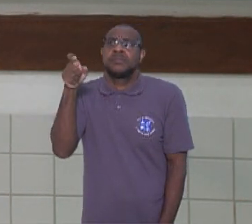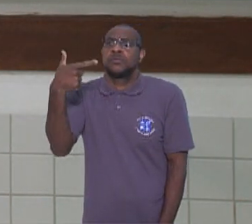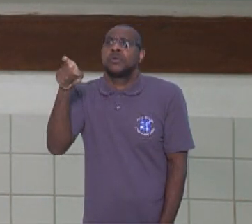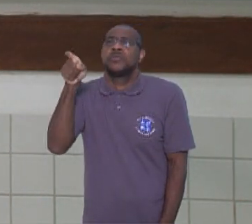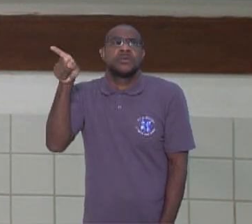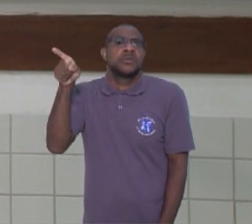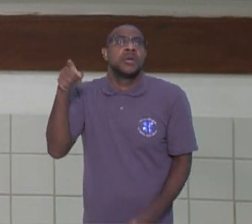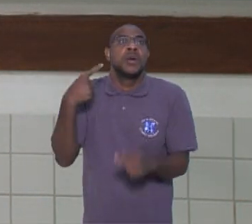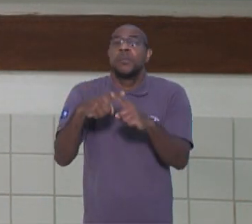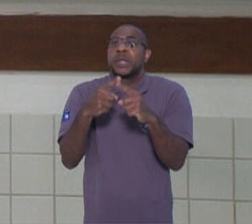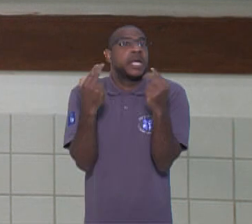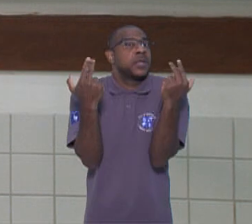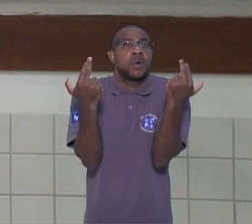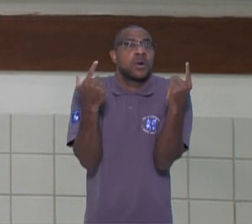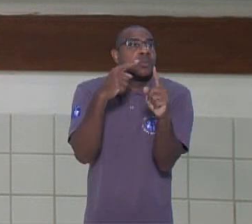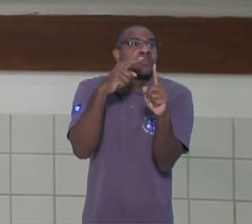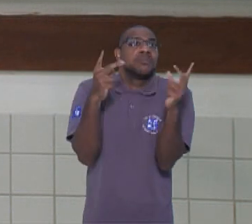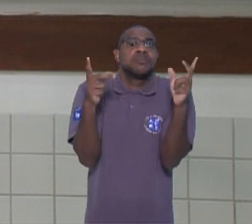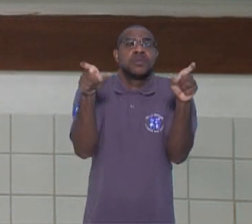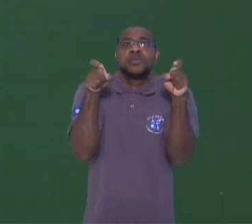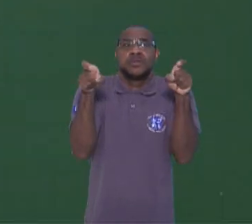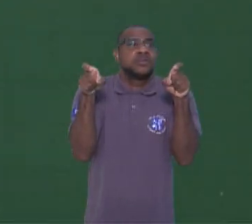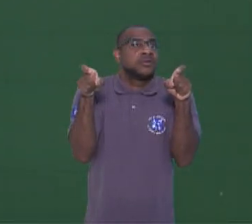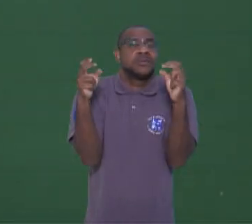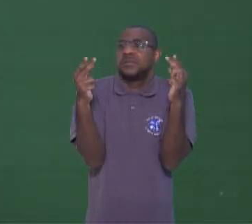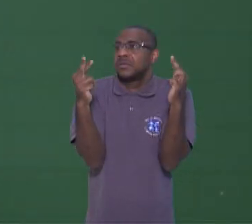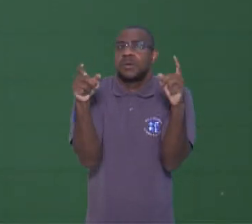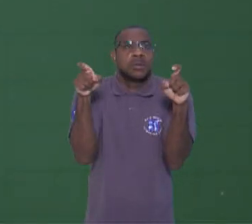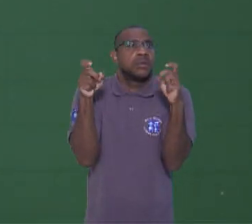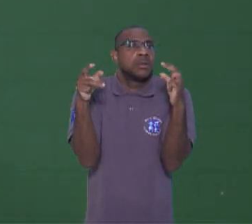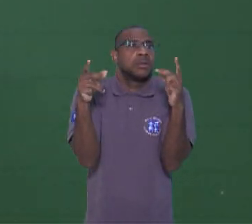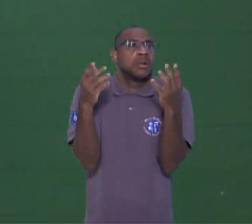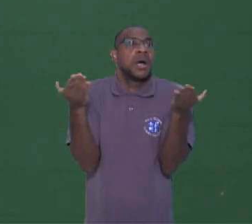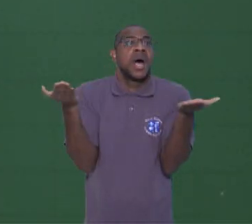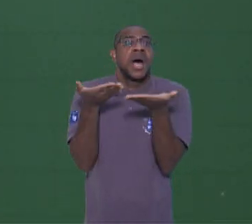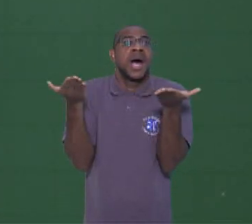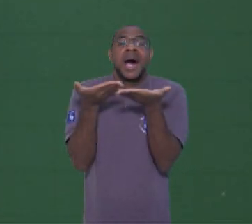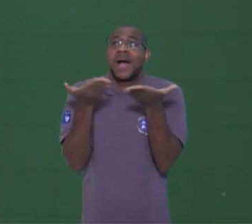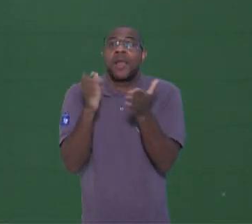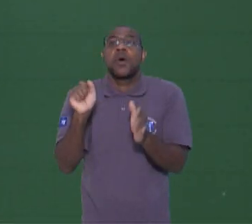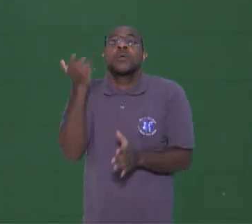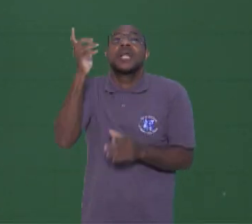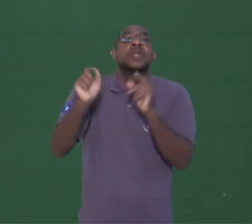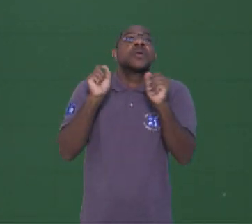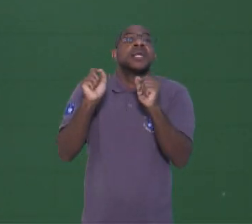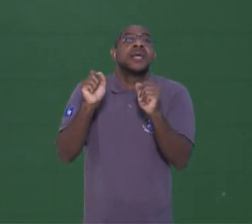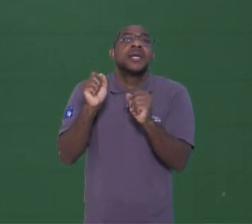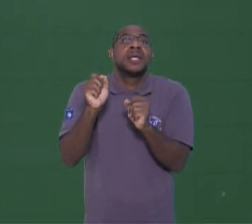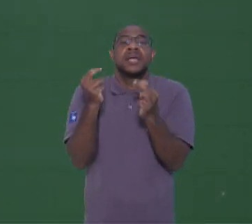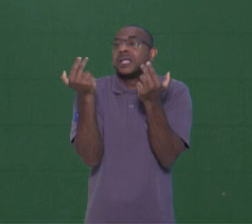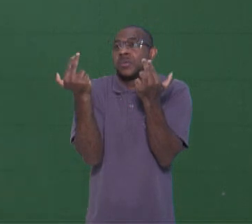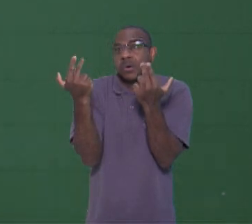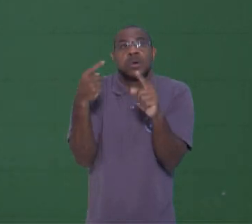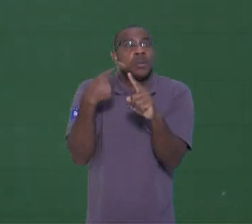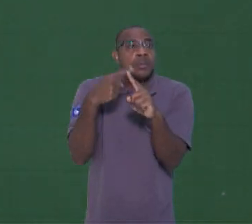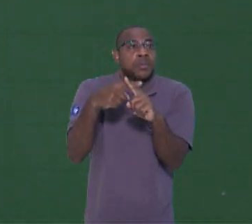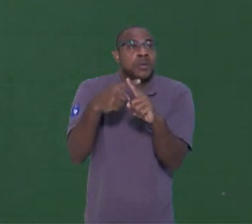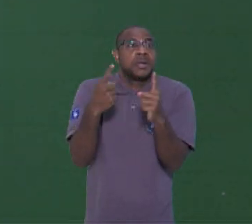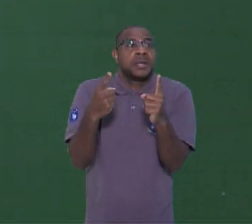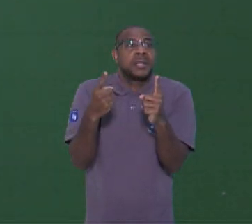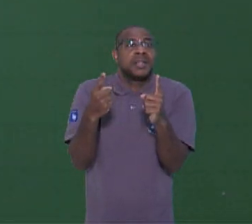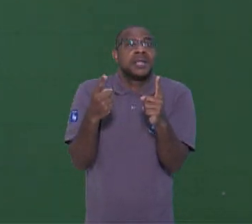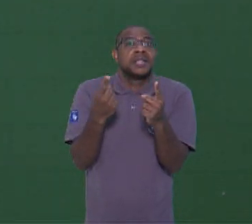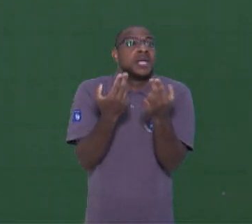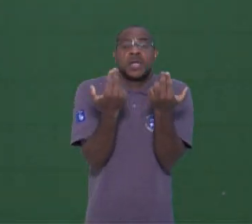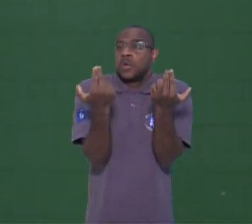porque são termos semelhantes. Então, agora acontece o seguinte, são termos semelhantes porque ele tem a